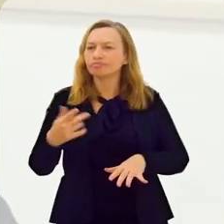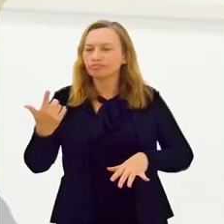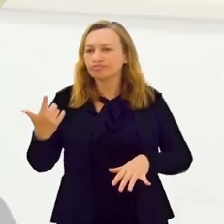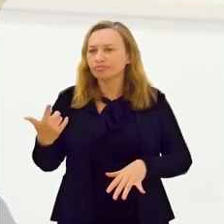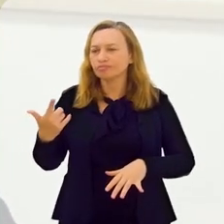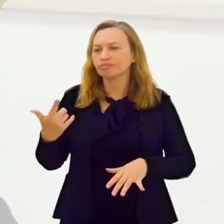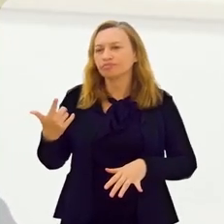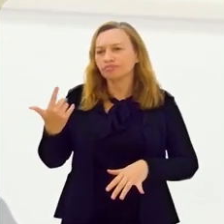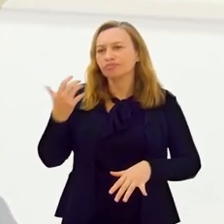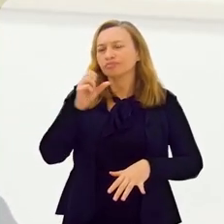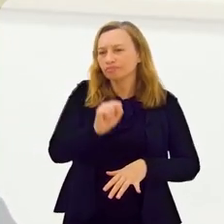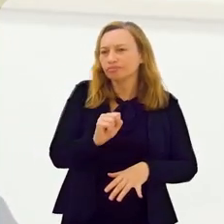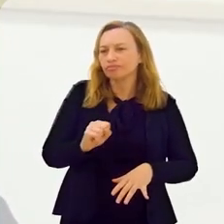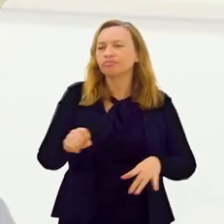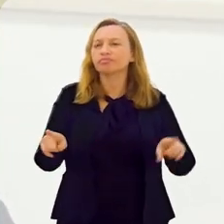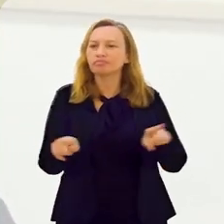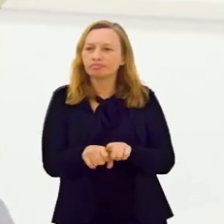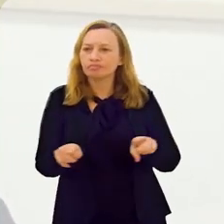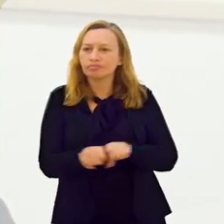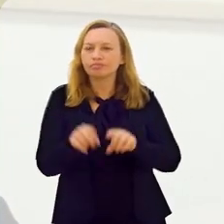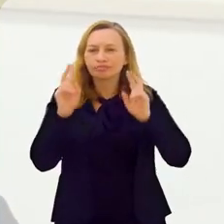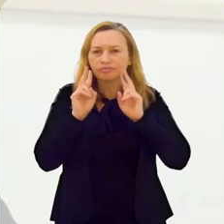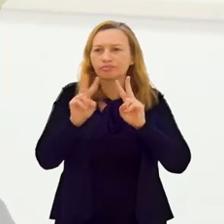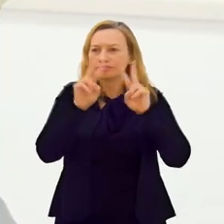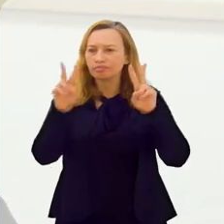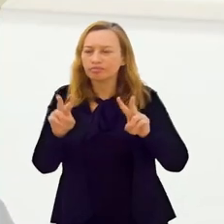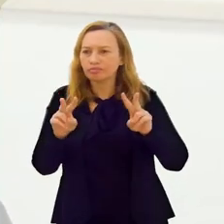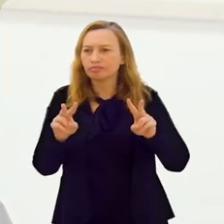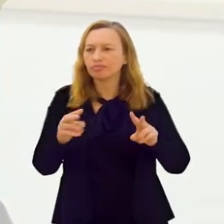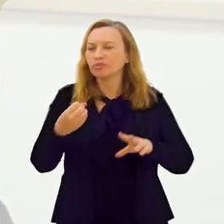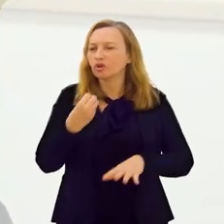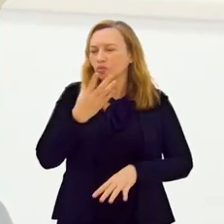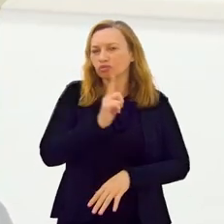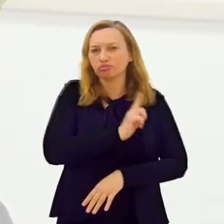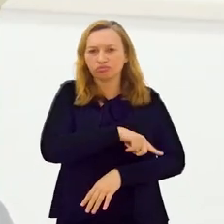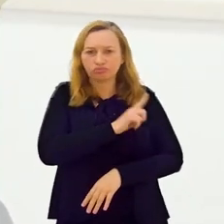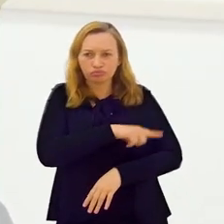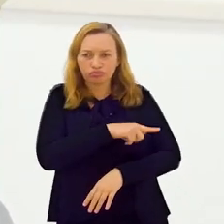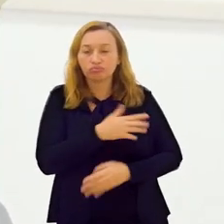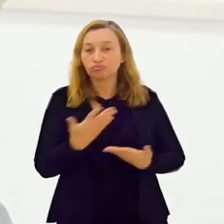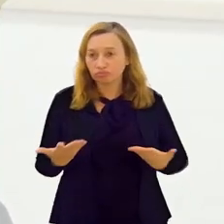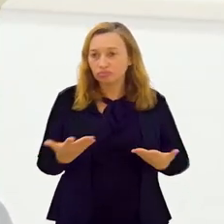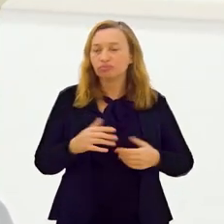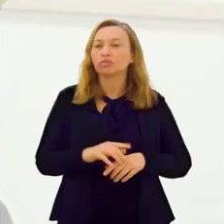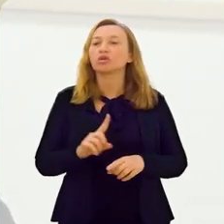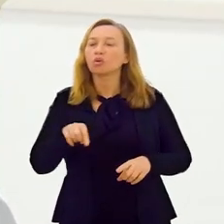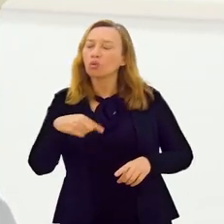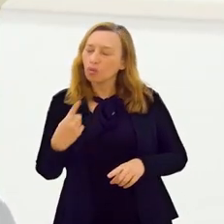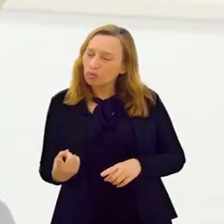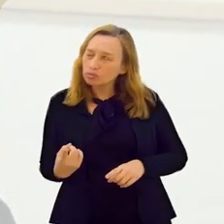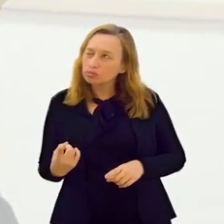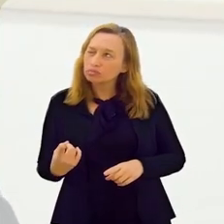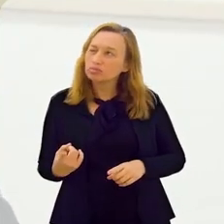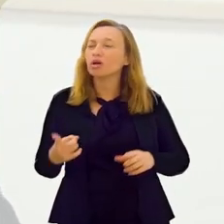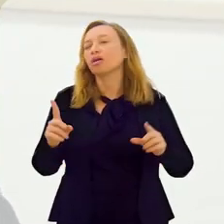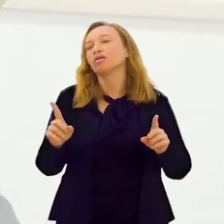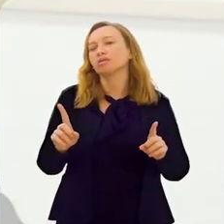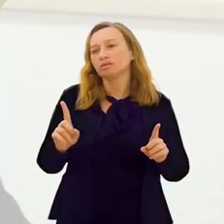o político vai faturar, entre aspas, né, politicamente essa imagem dele como um bom gestor,